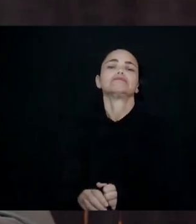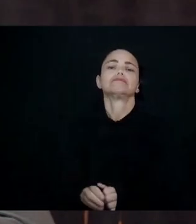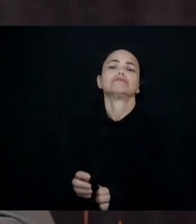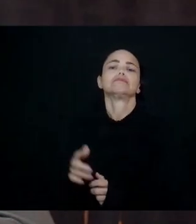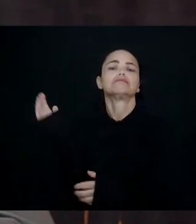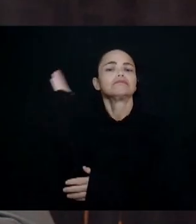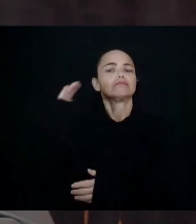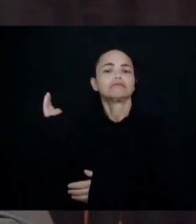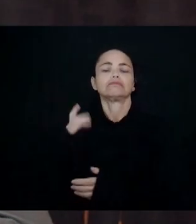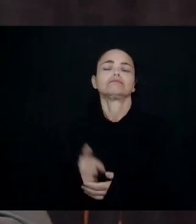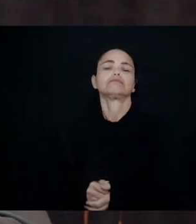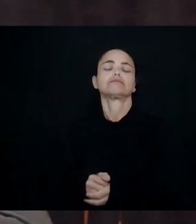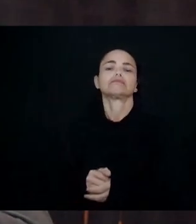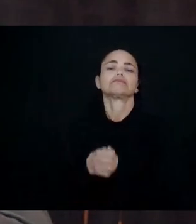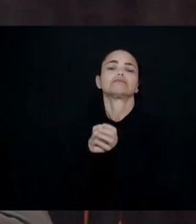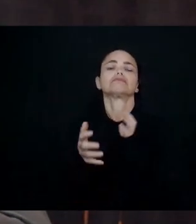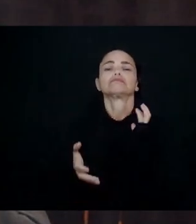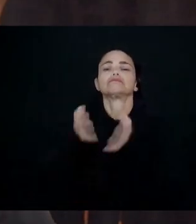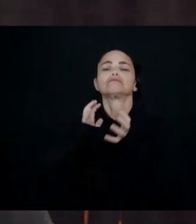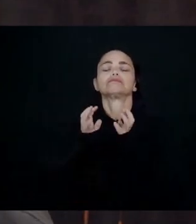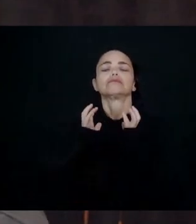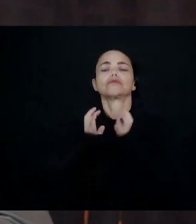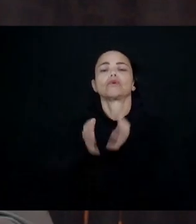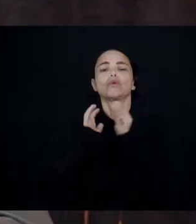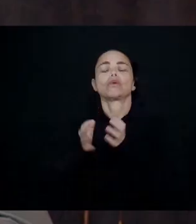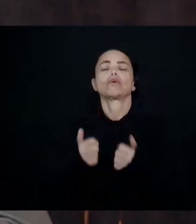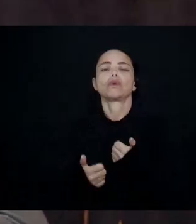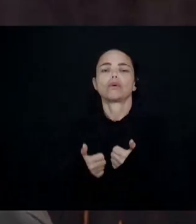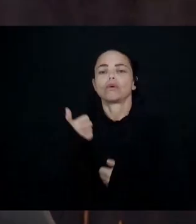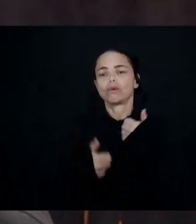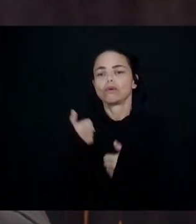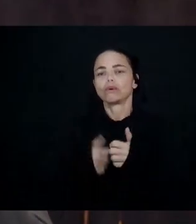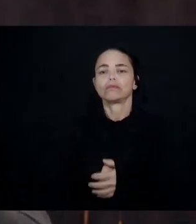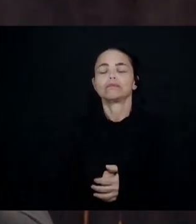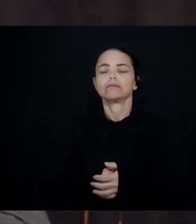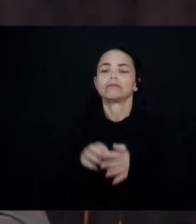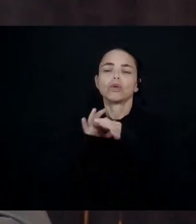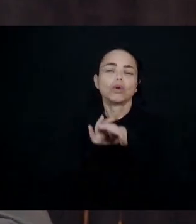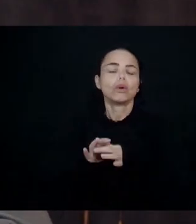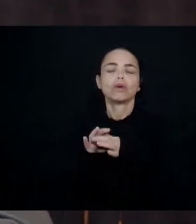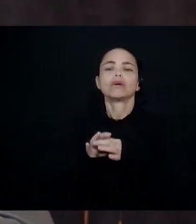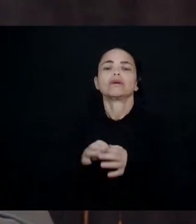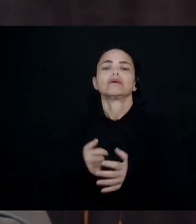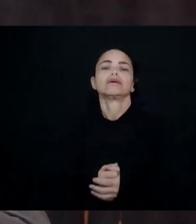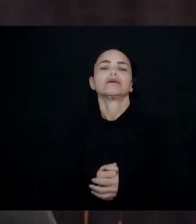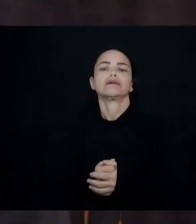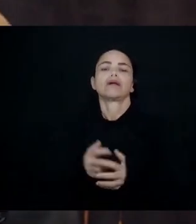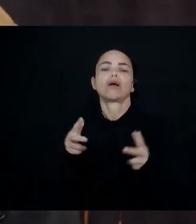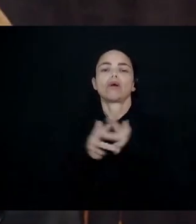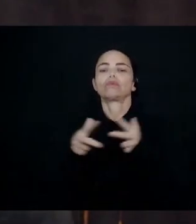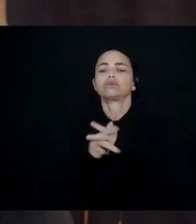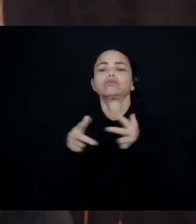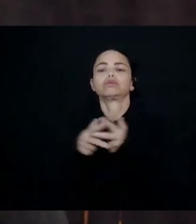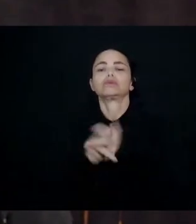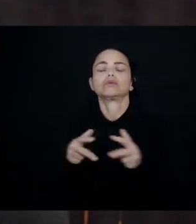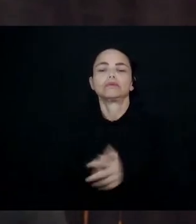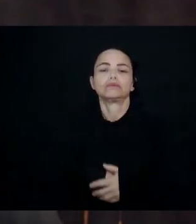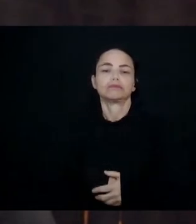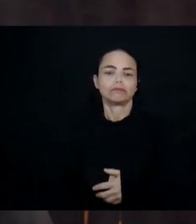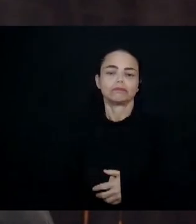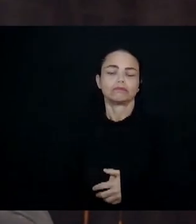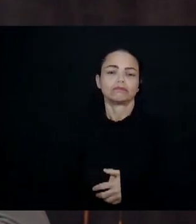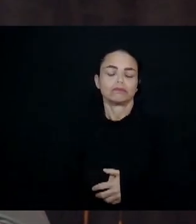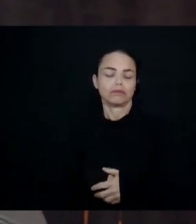pelo futebol, então esse momento todo mundo é um único time, então não existe mais o conflito, né? Sim. E todo mundo quer estar ali com a camisa verde,